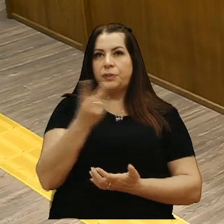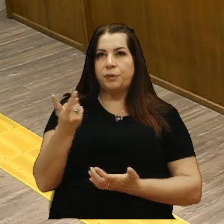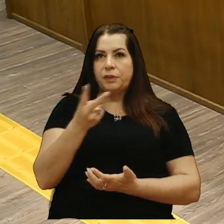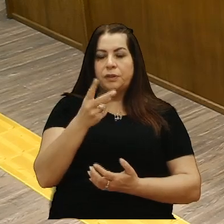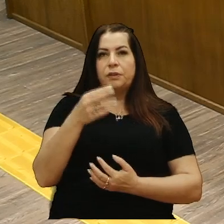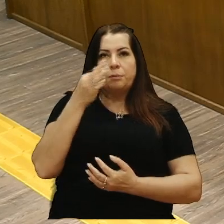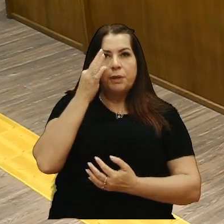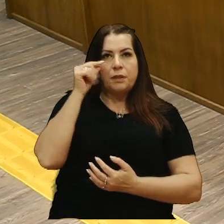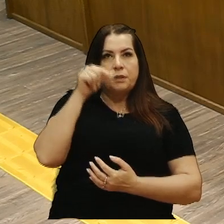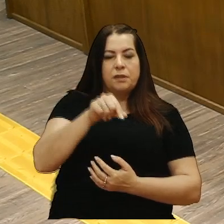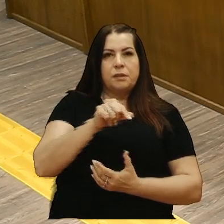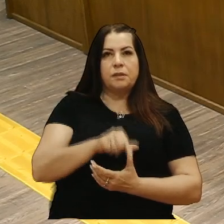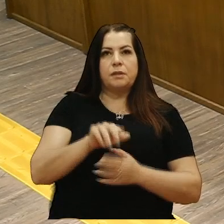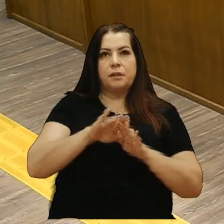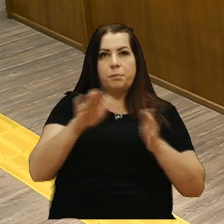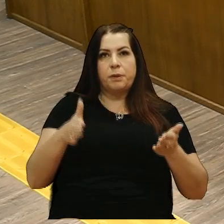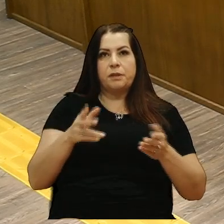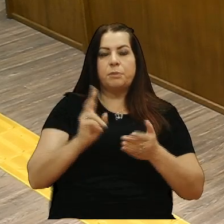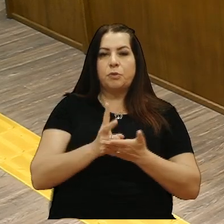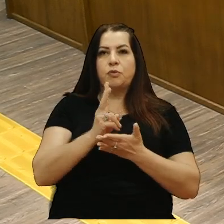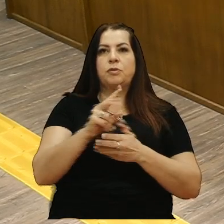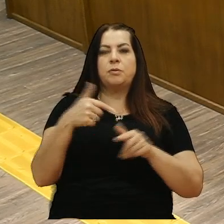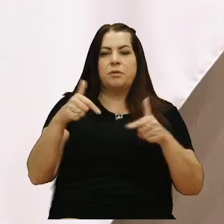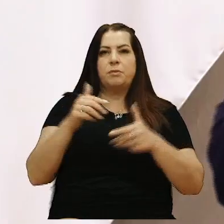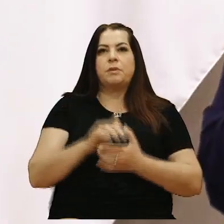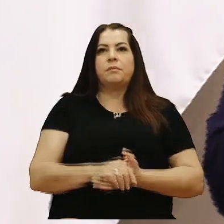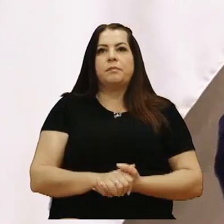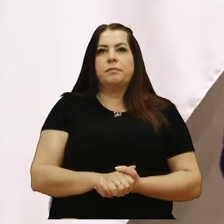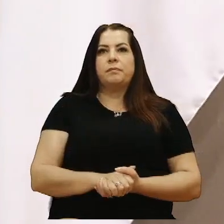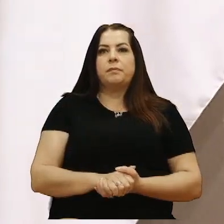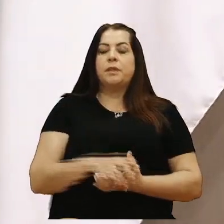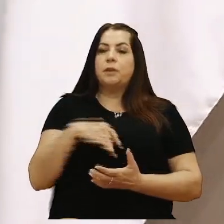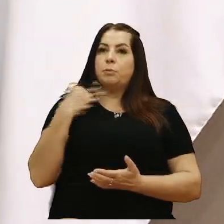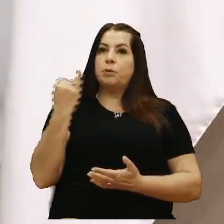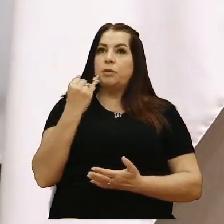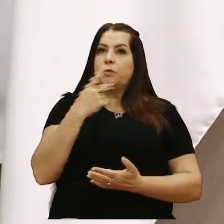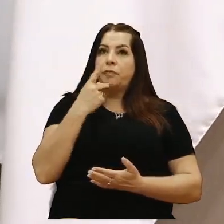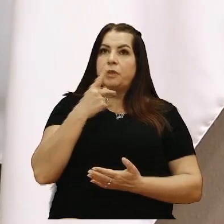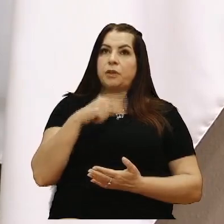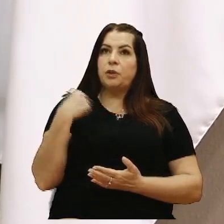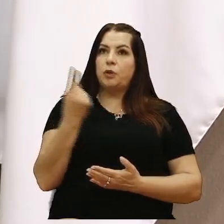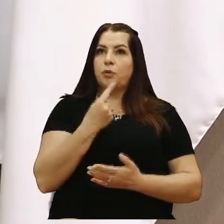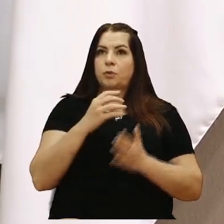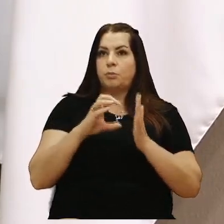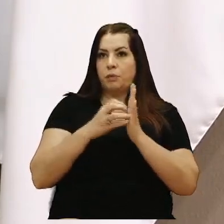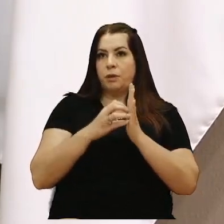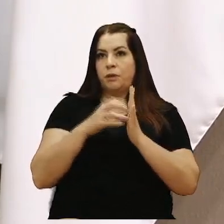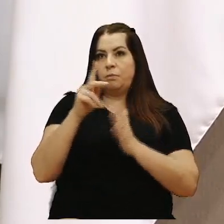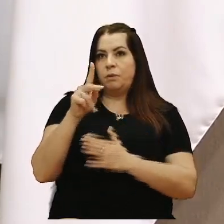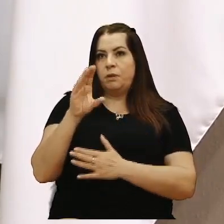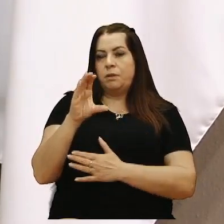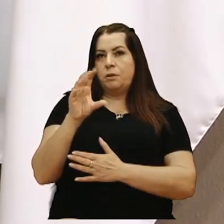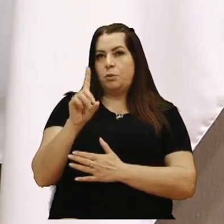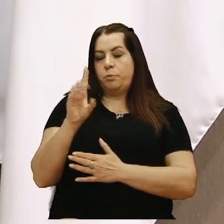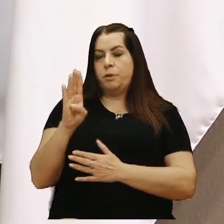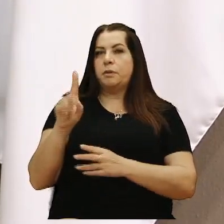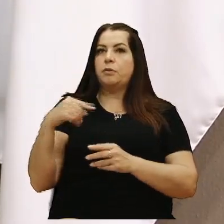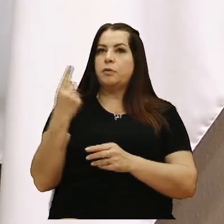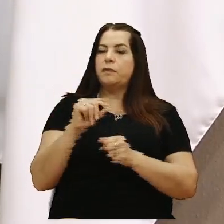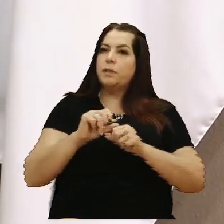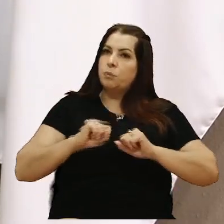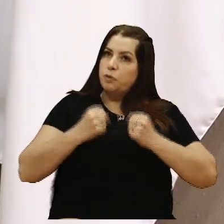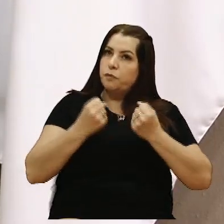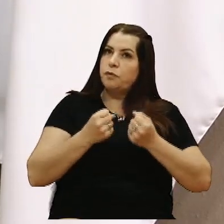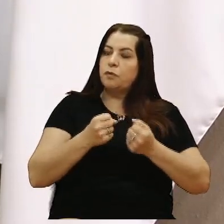senhora presentes aqui na mesa para poder tocar os nossos trabalhos. É importante dizer que nós, da bancada do PCdoB, nós fazemos um